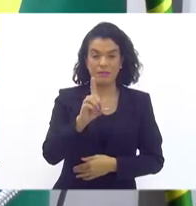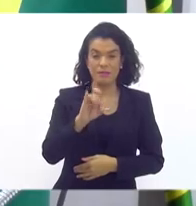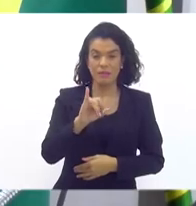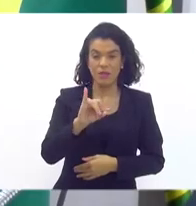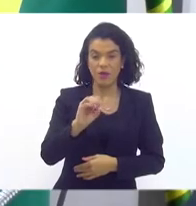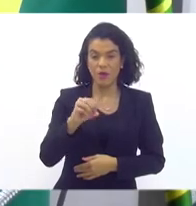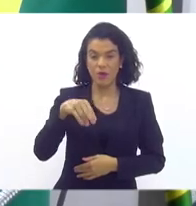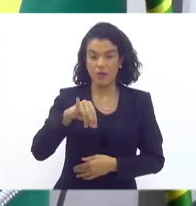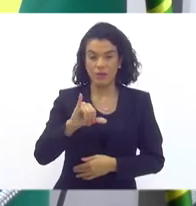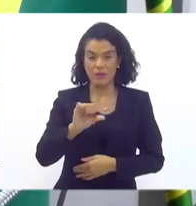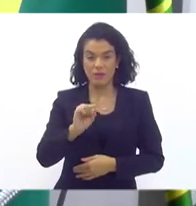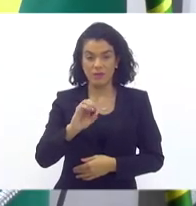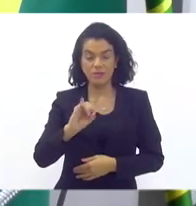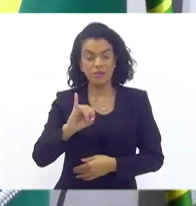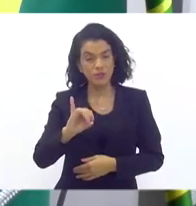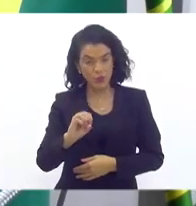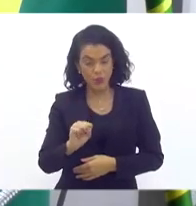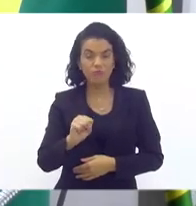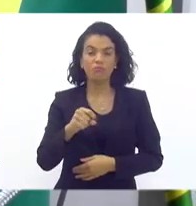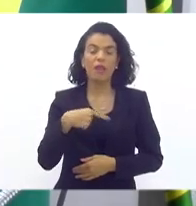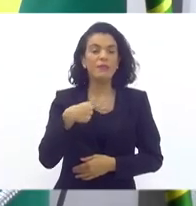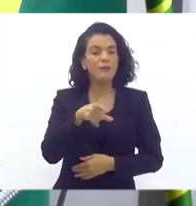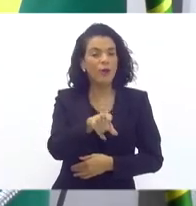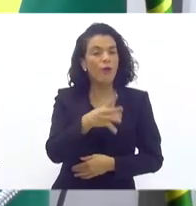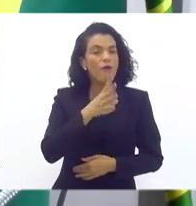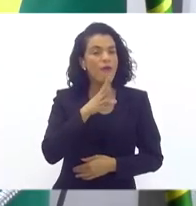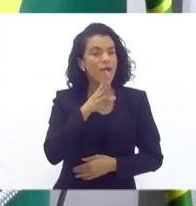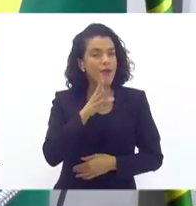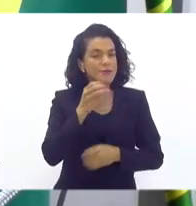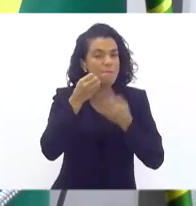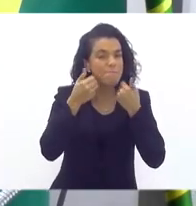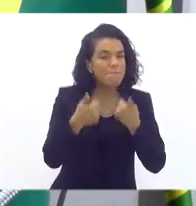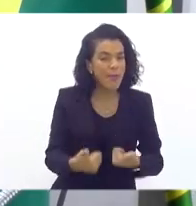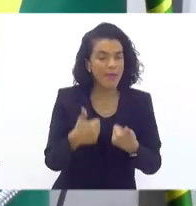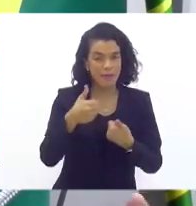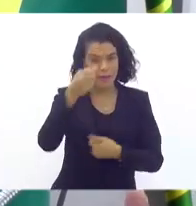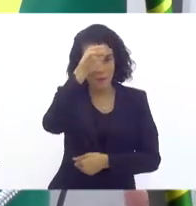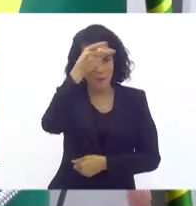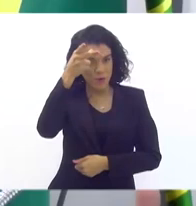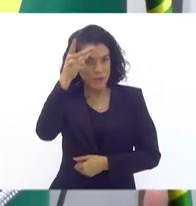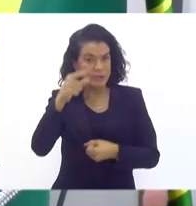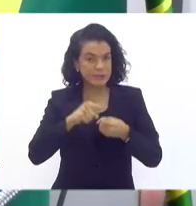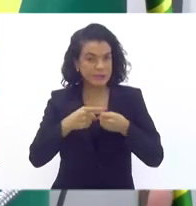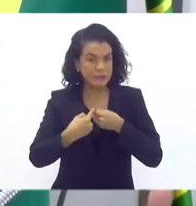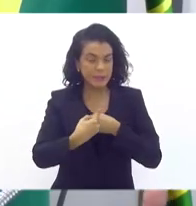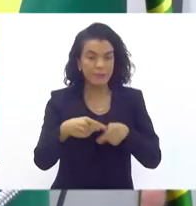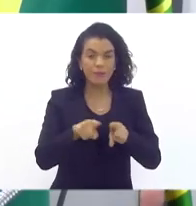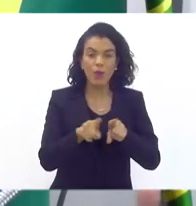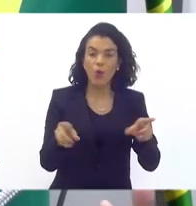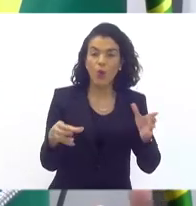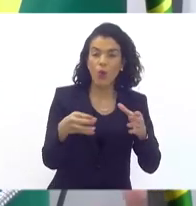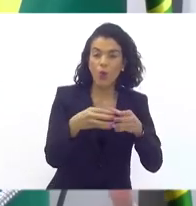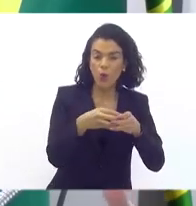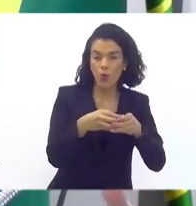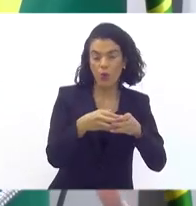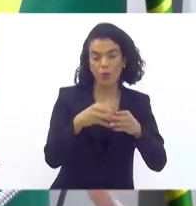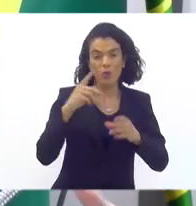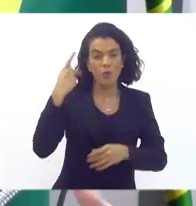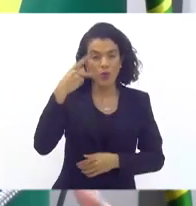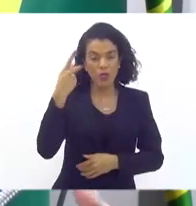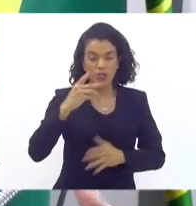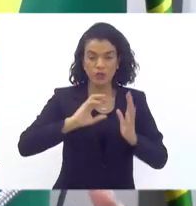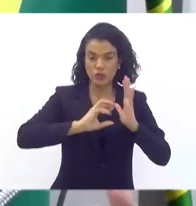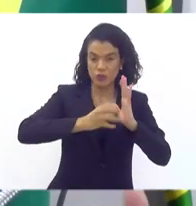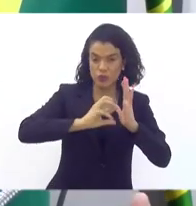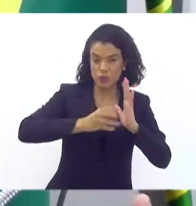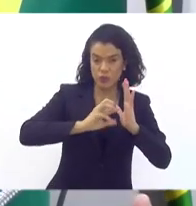casa experiente como uma pegada municipalista que tem como um braço do seu mandato do seu grupo político mandato da vereadora